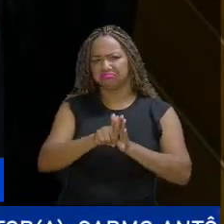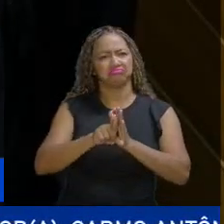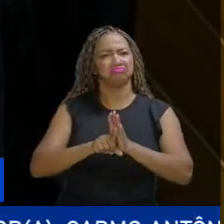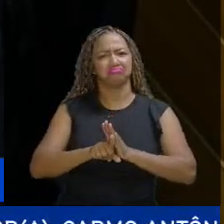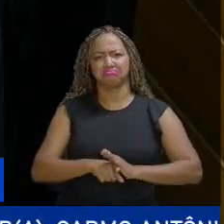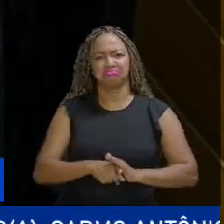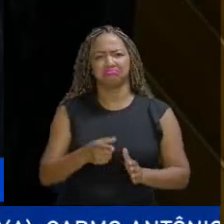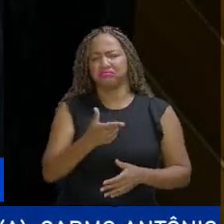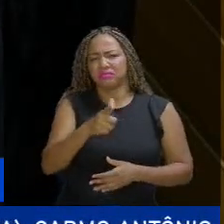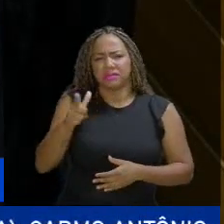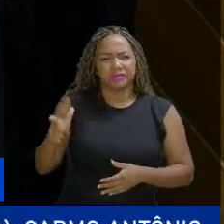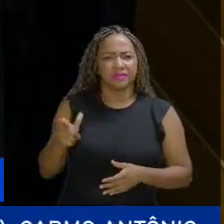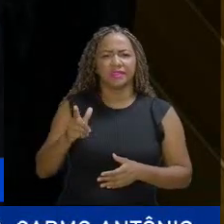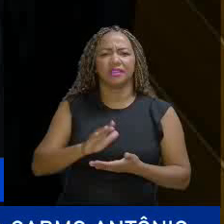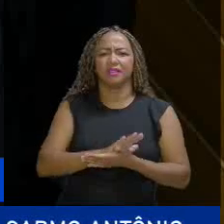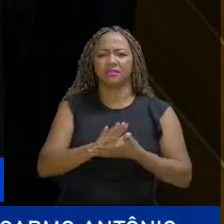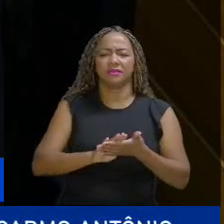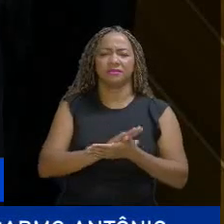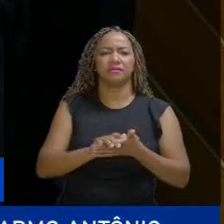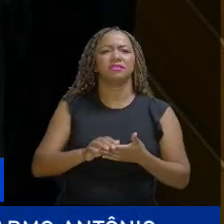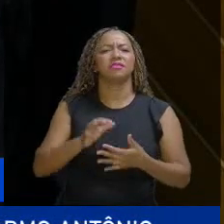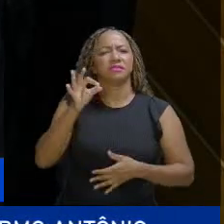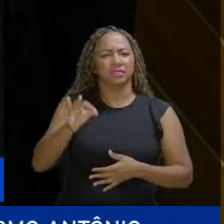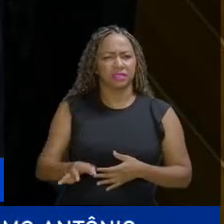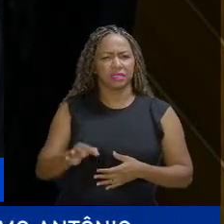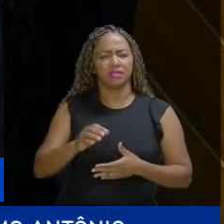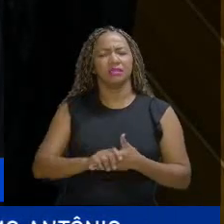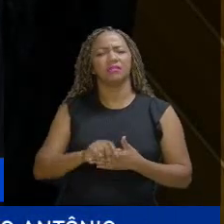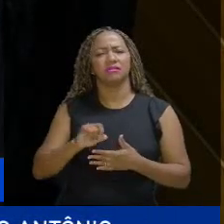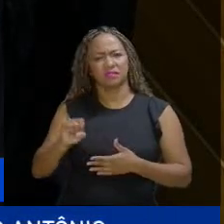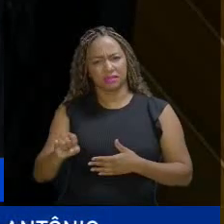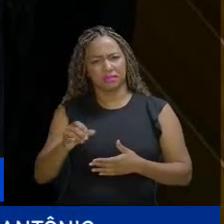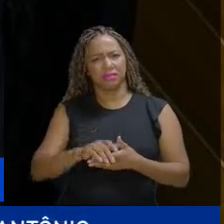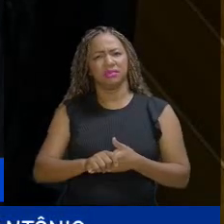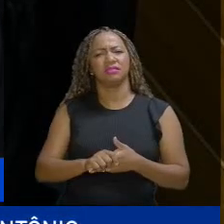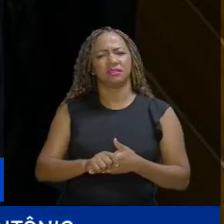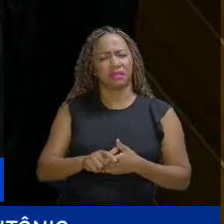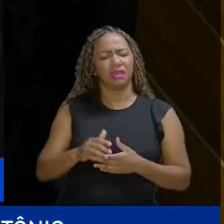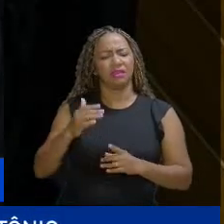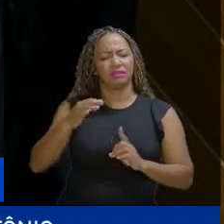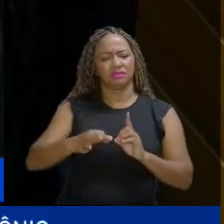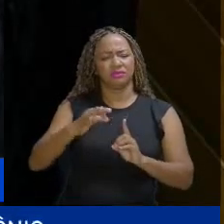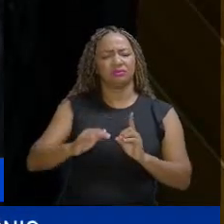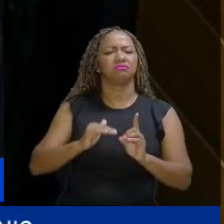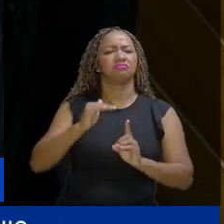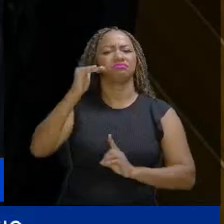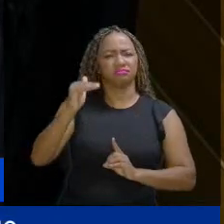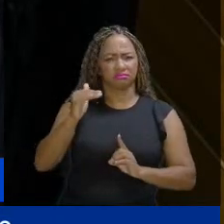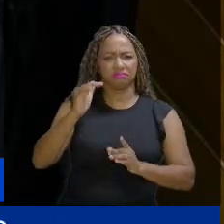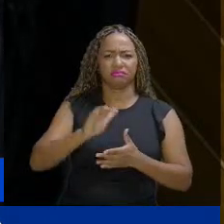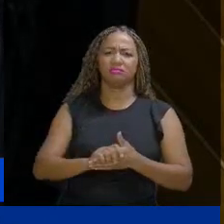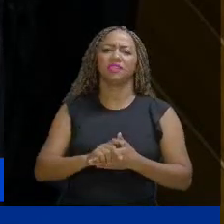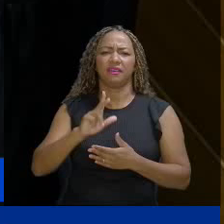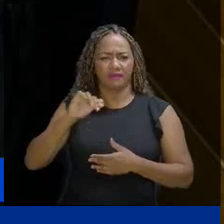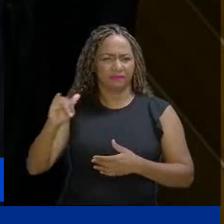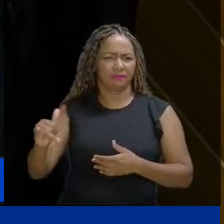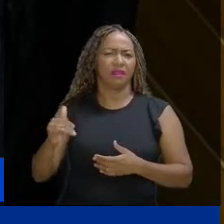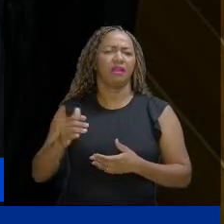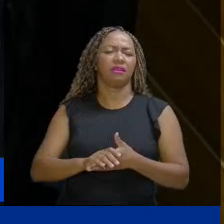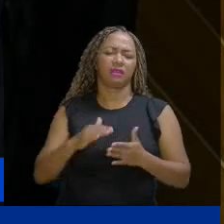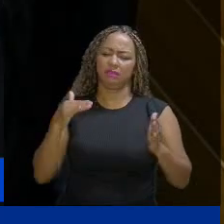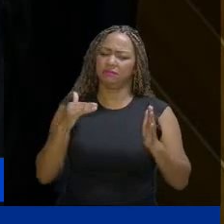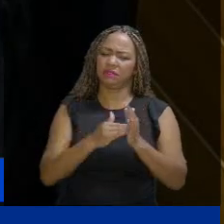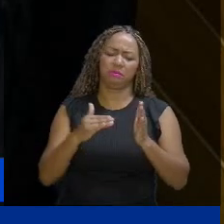sendo analisado, não atinge nada. E tenho certeza que se isso vier, o próprio desembargador vai vai assim agir e também vai se dar